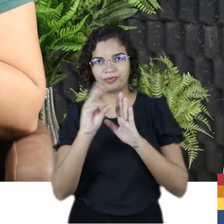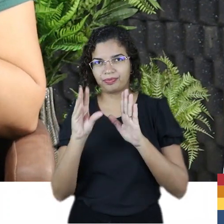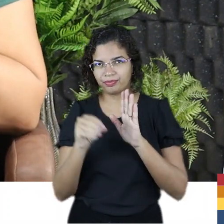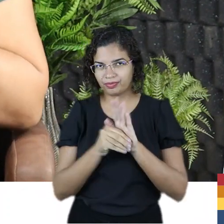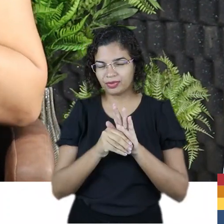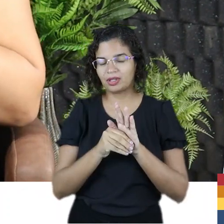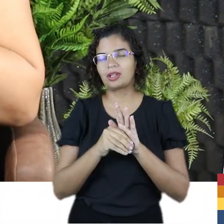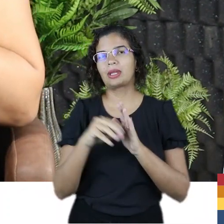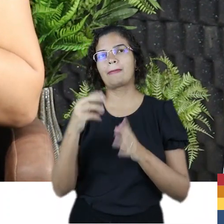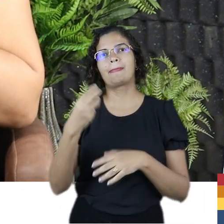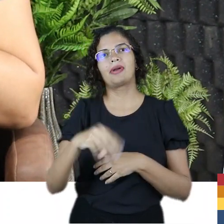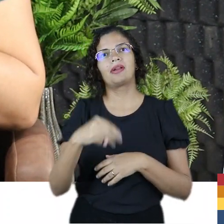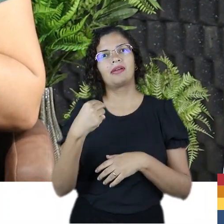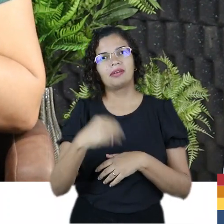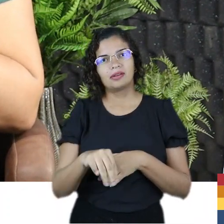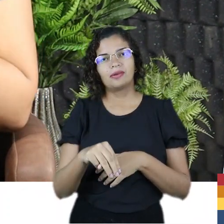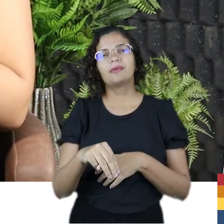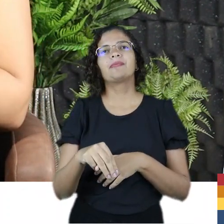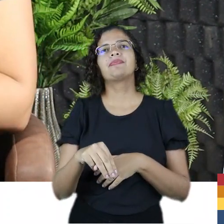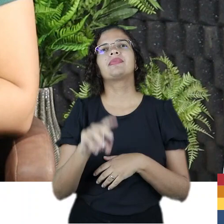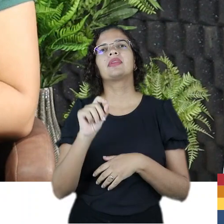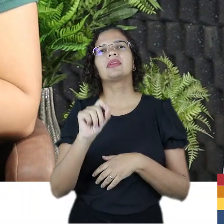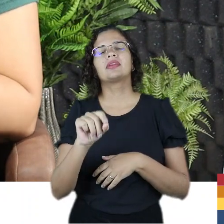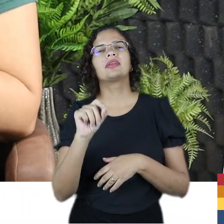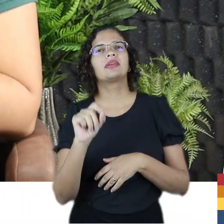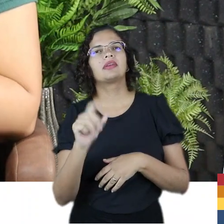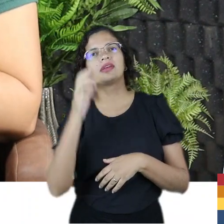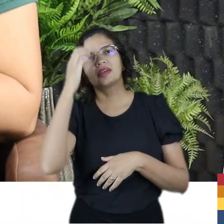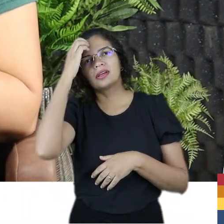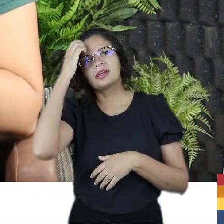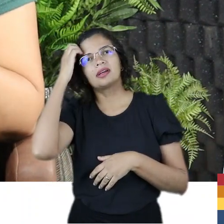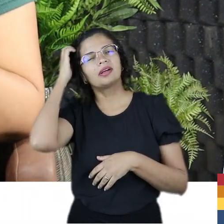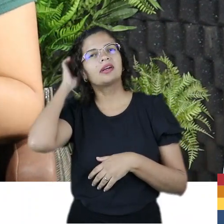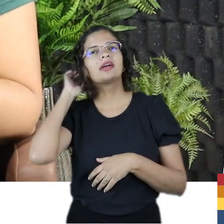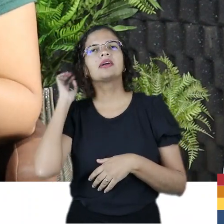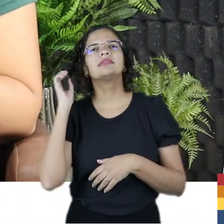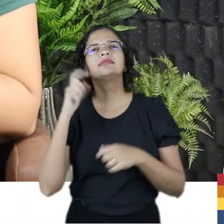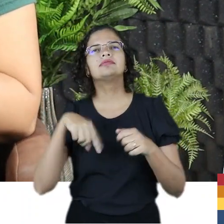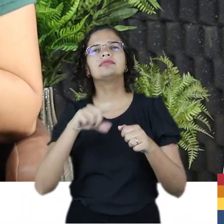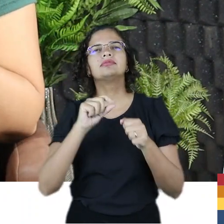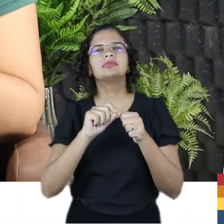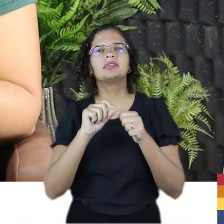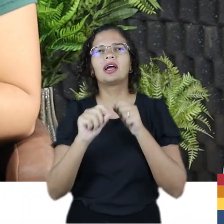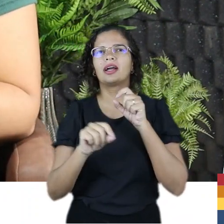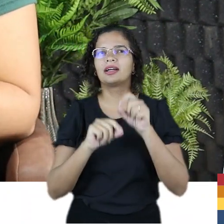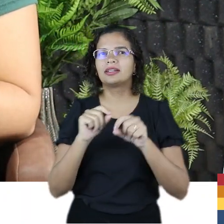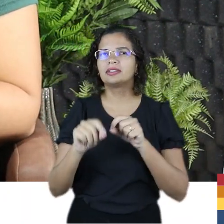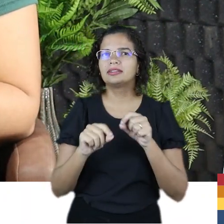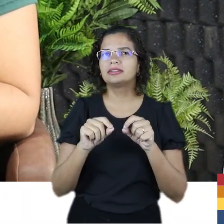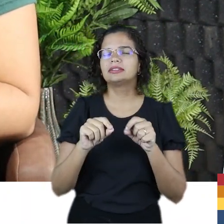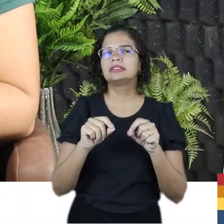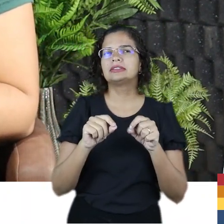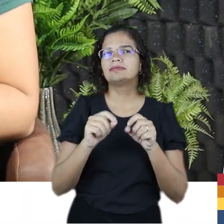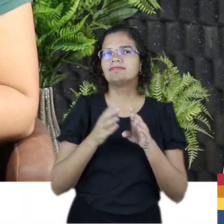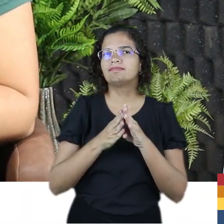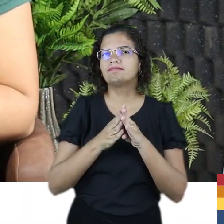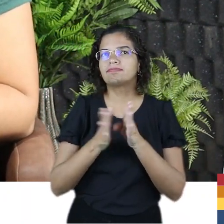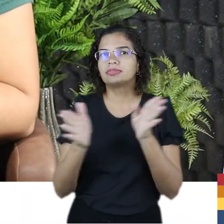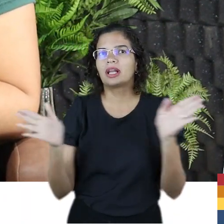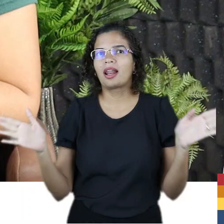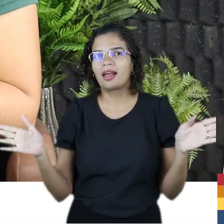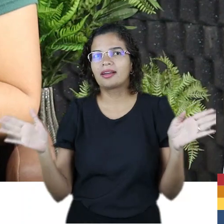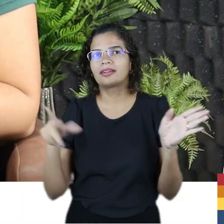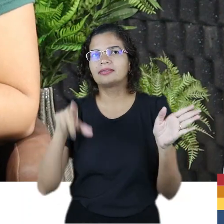que nos dá aí nos dá aí um leque né de oportunidades observado